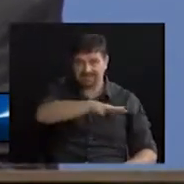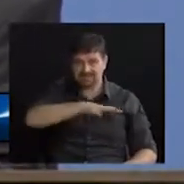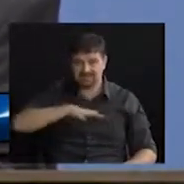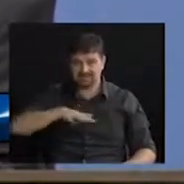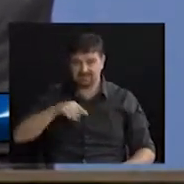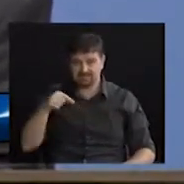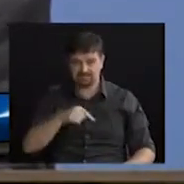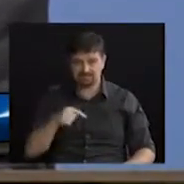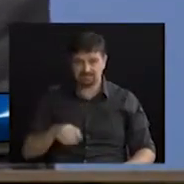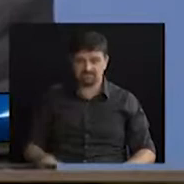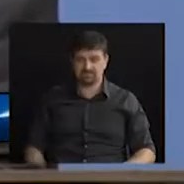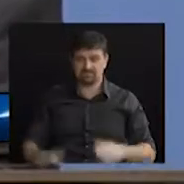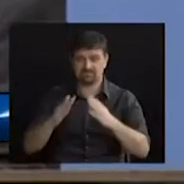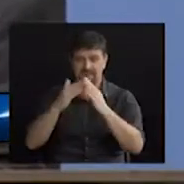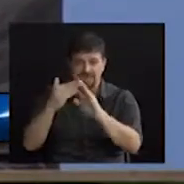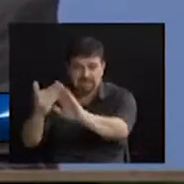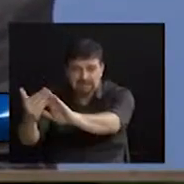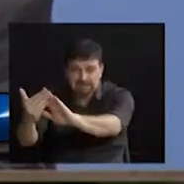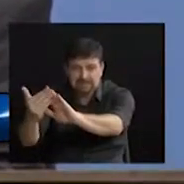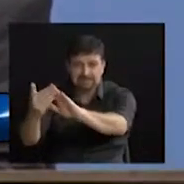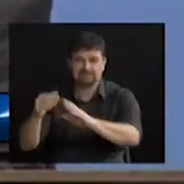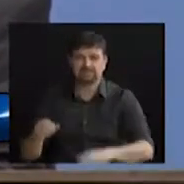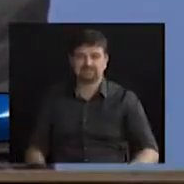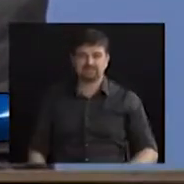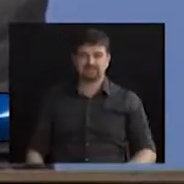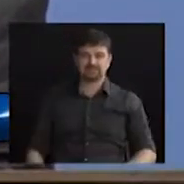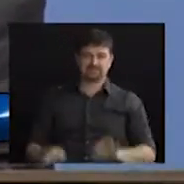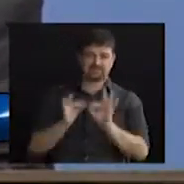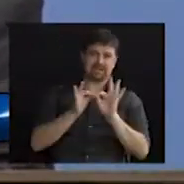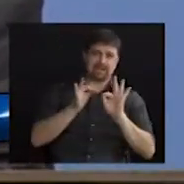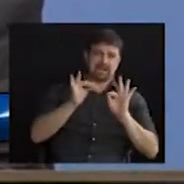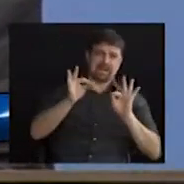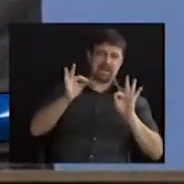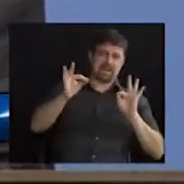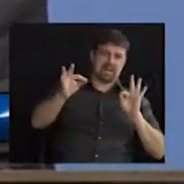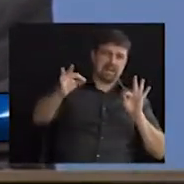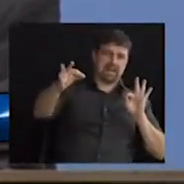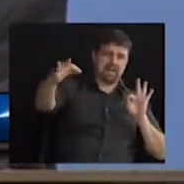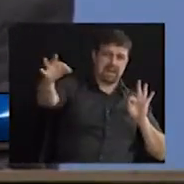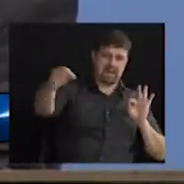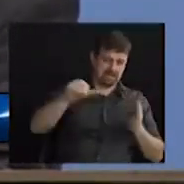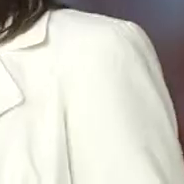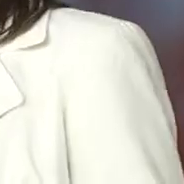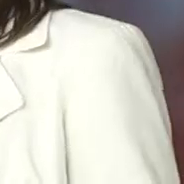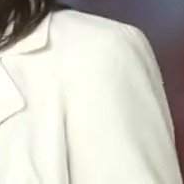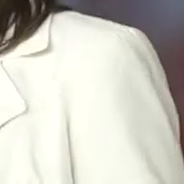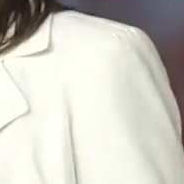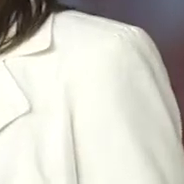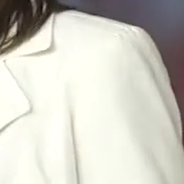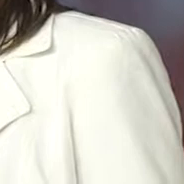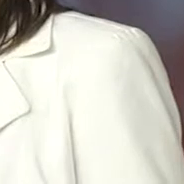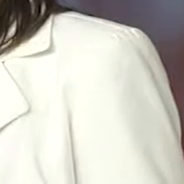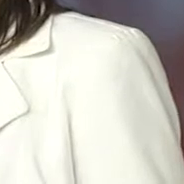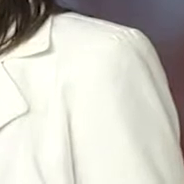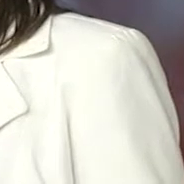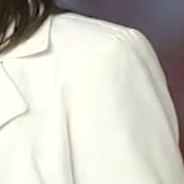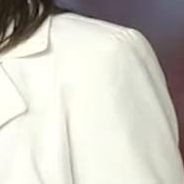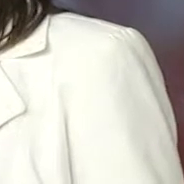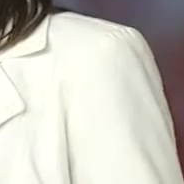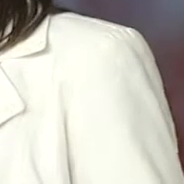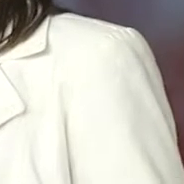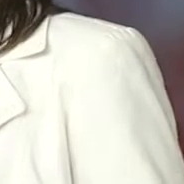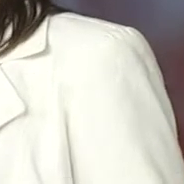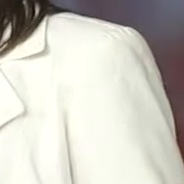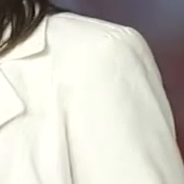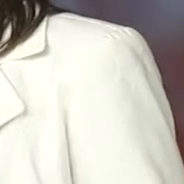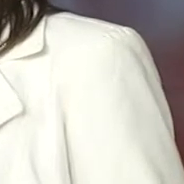consideradas as regiões periféricas da cidade, as regiões consideradas mais distantes do centro da cidade. No próximo dia 28, a partir